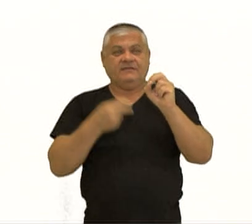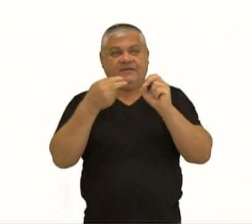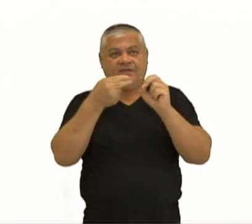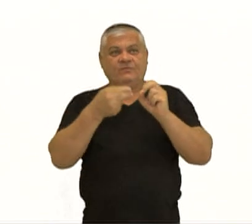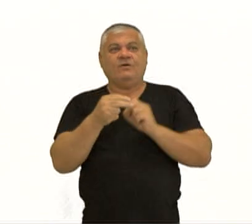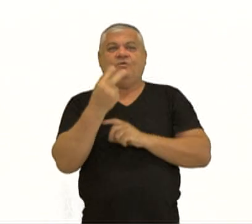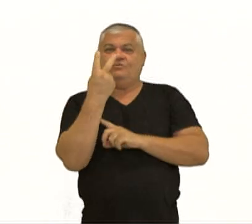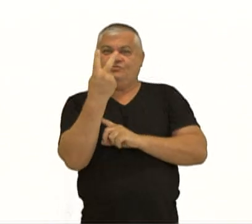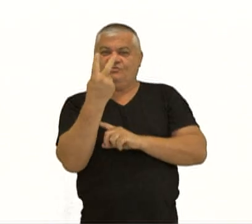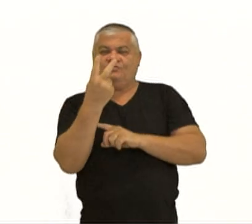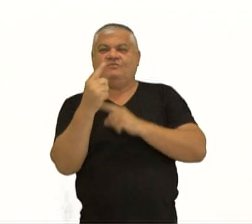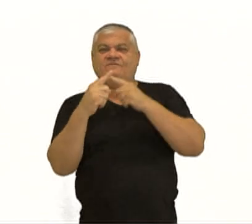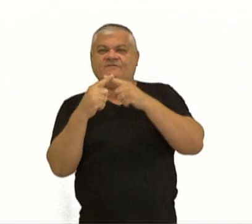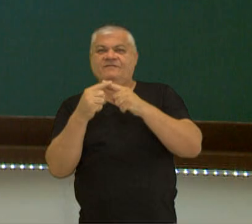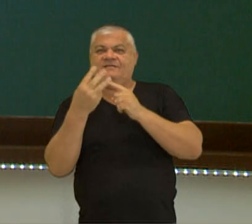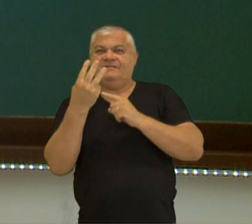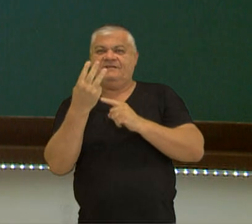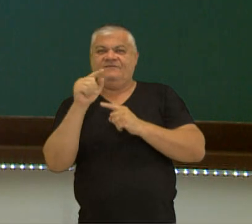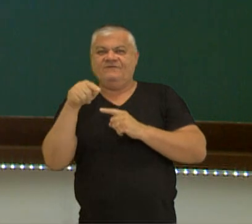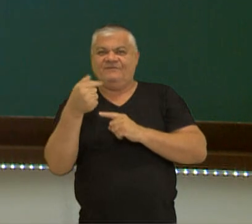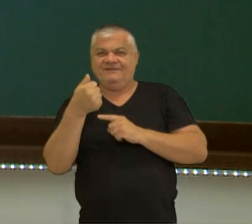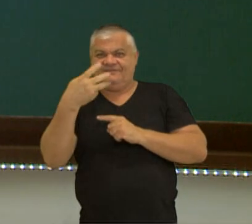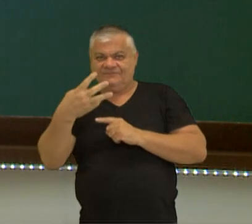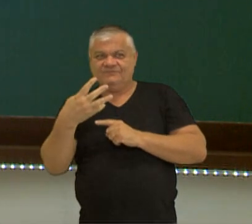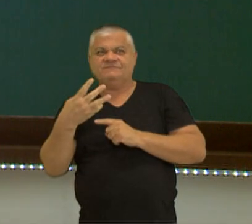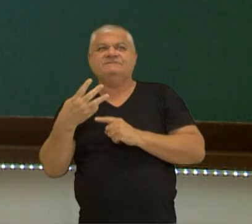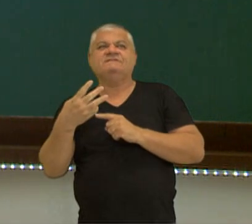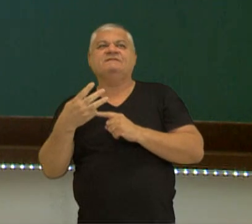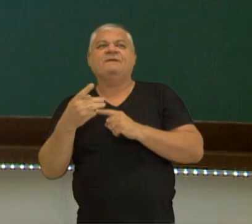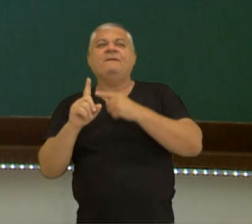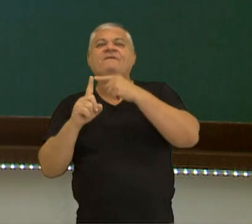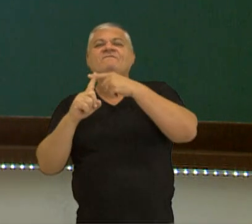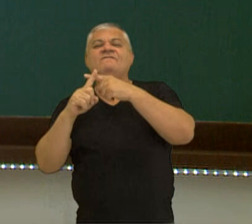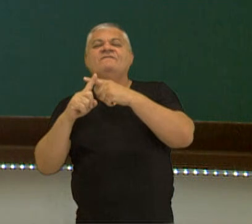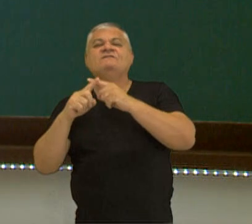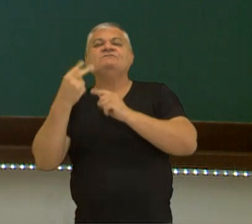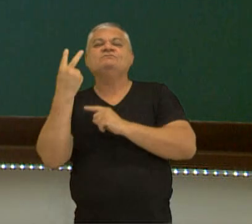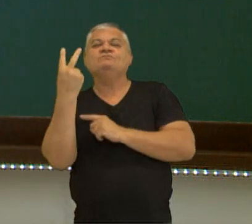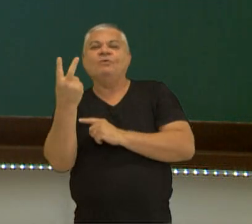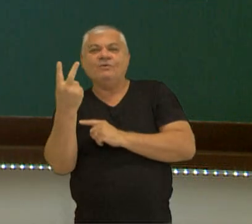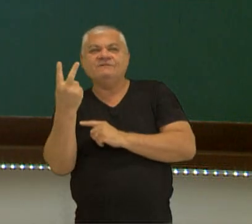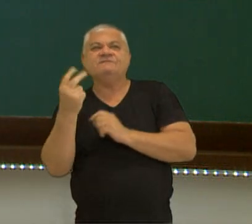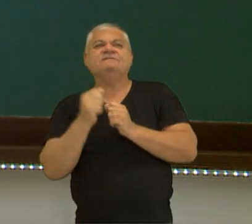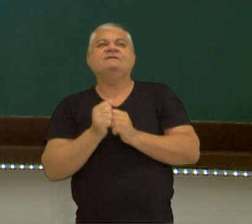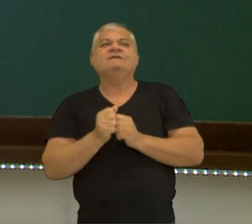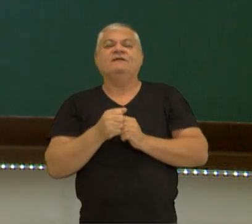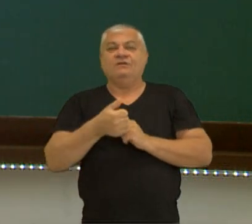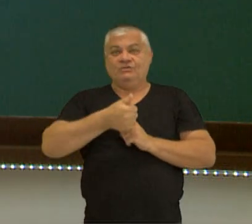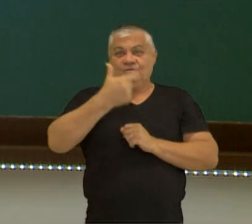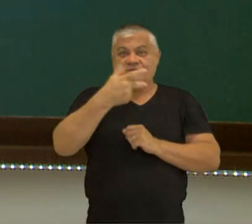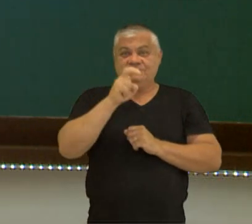π, 3,14. Fazemos a continha. 2 vezes 3,14 vezes 2,